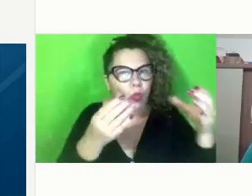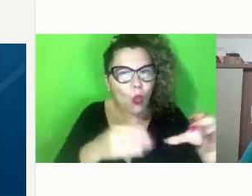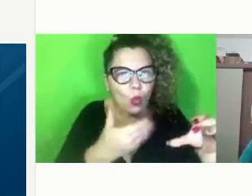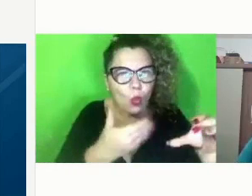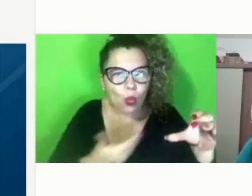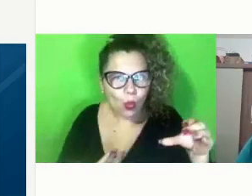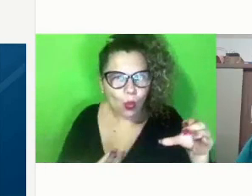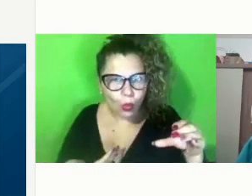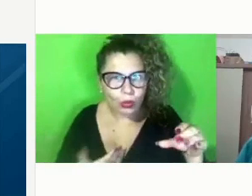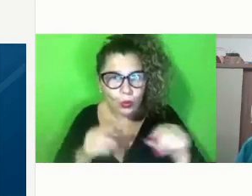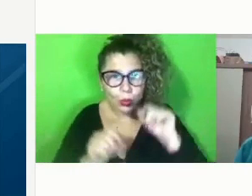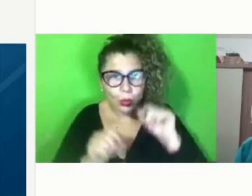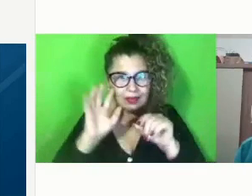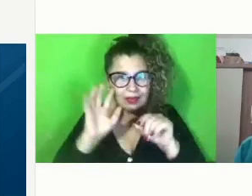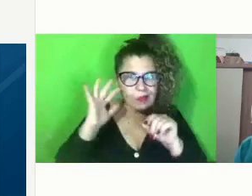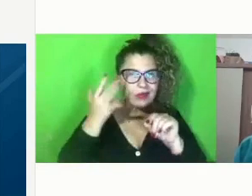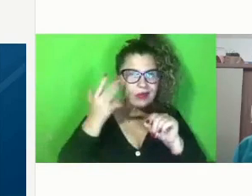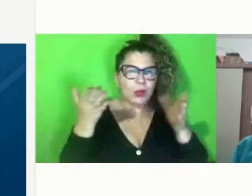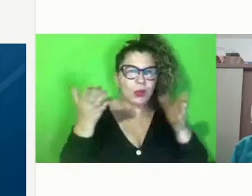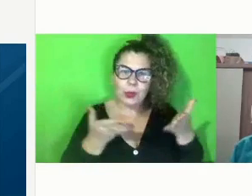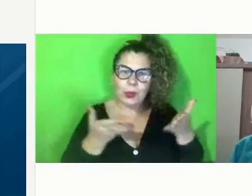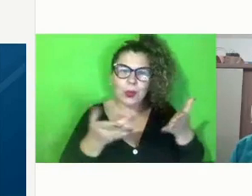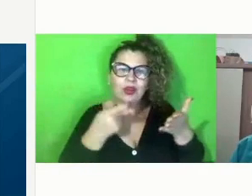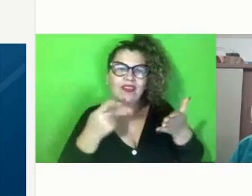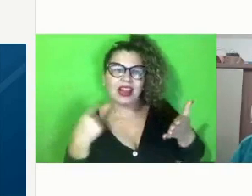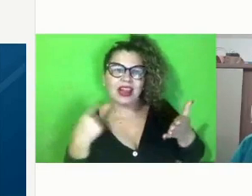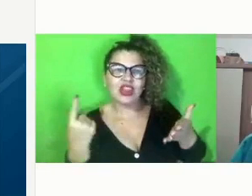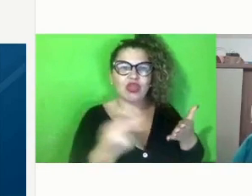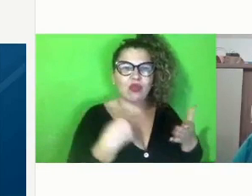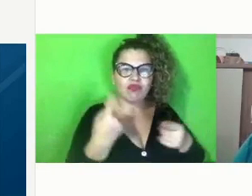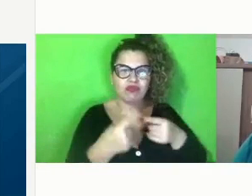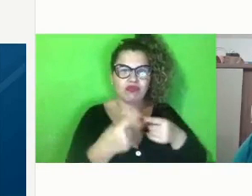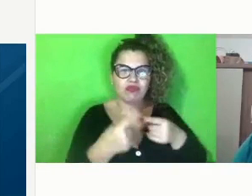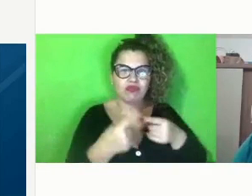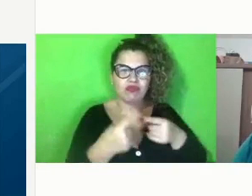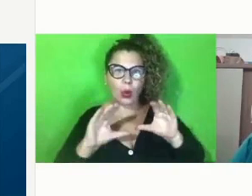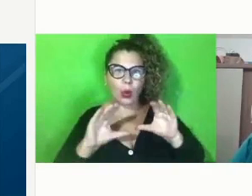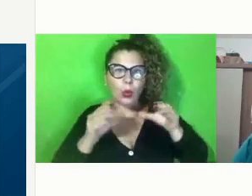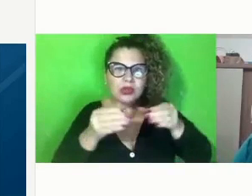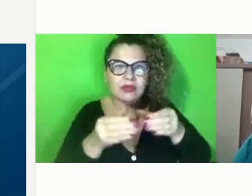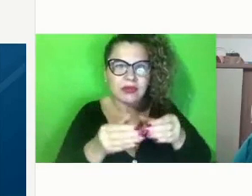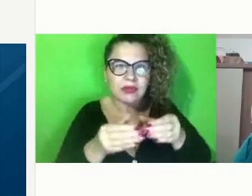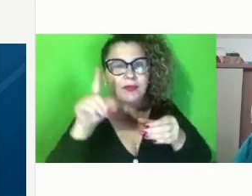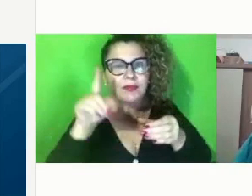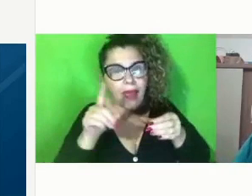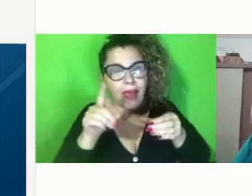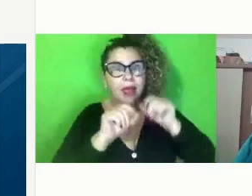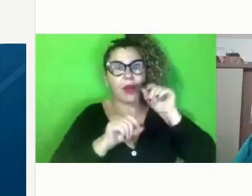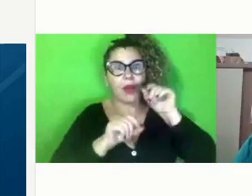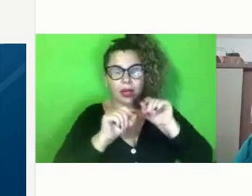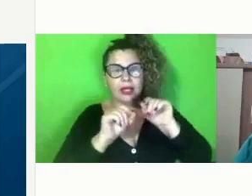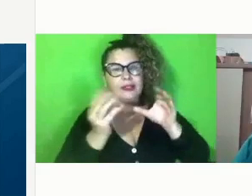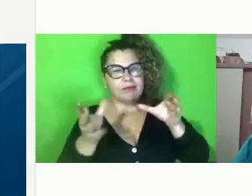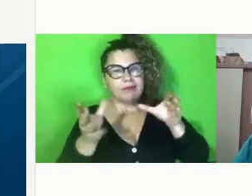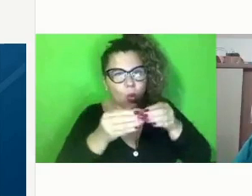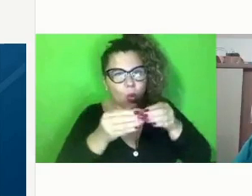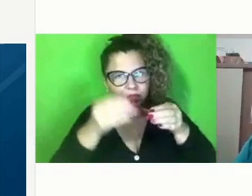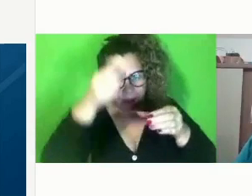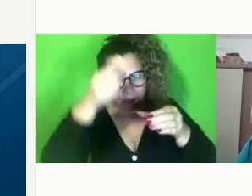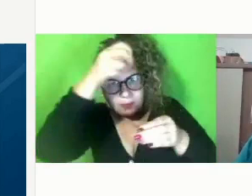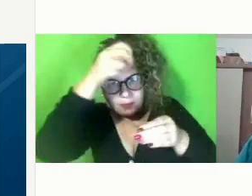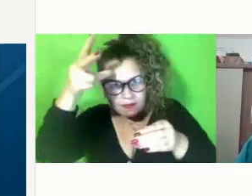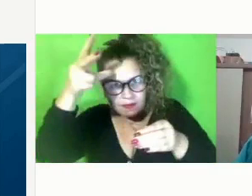trabalhando dentro, eu falo nós enquanto conselho, nós estamos trabalhando dentro da prefeitura, dentro das comissões de